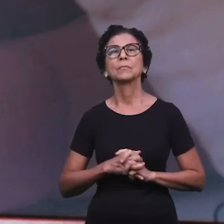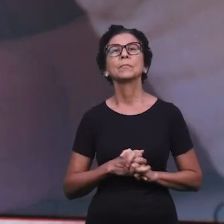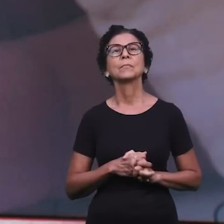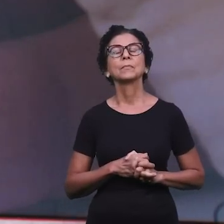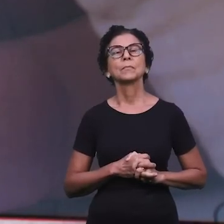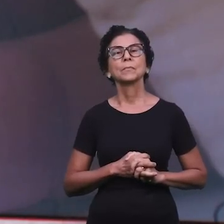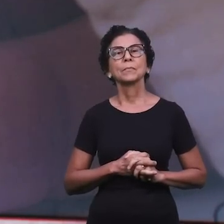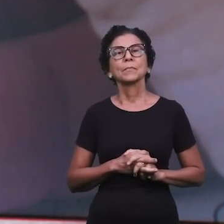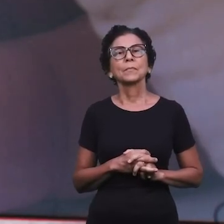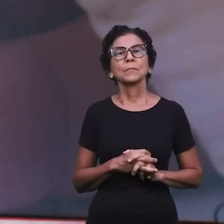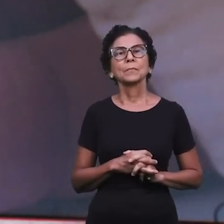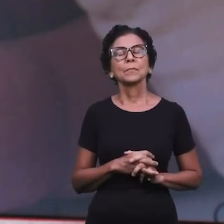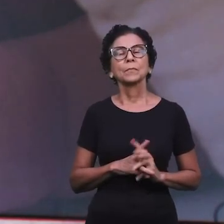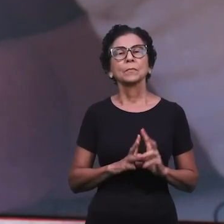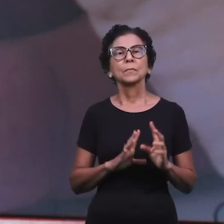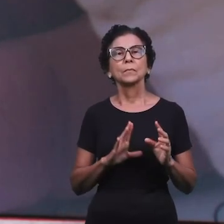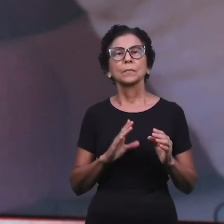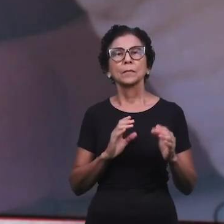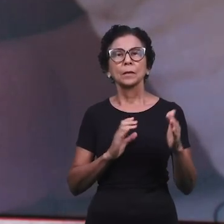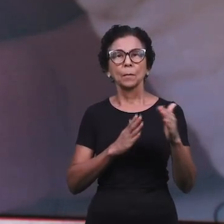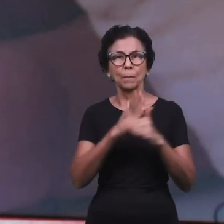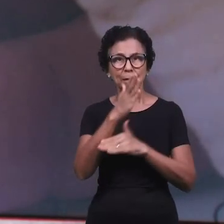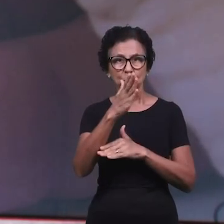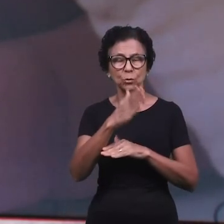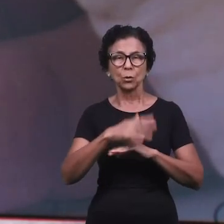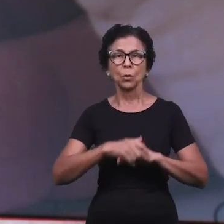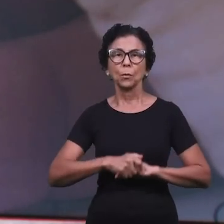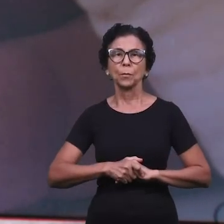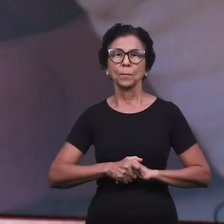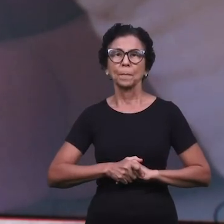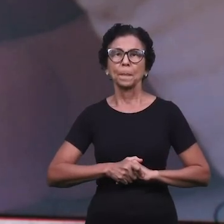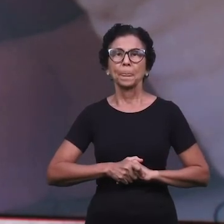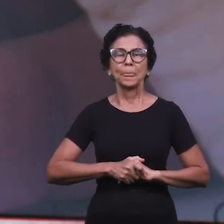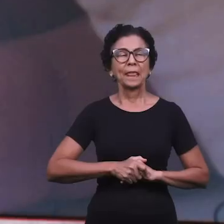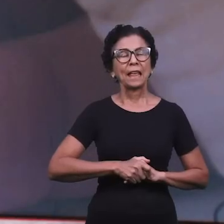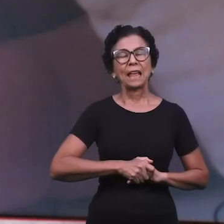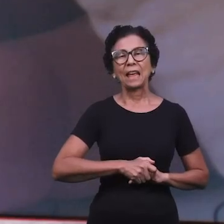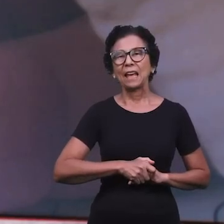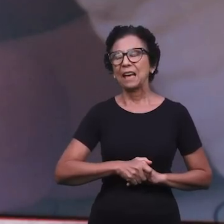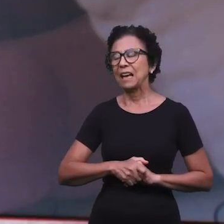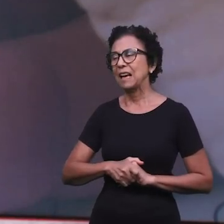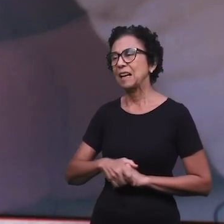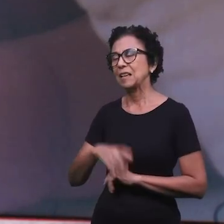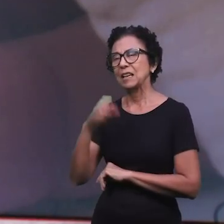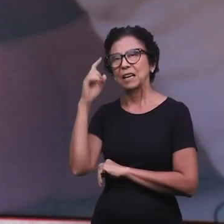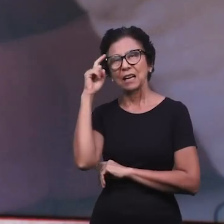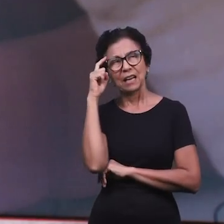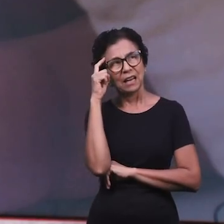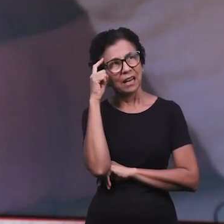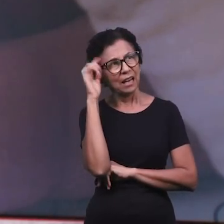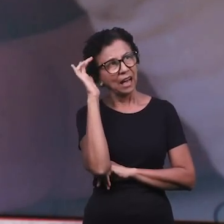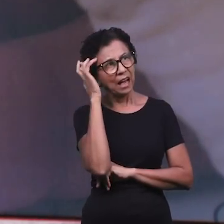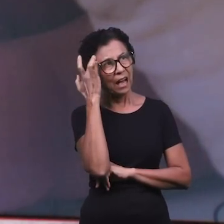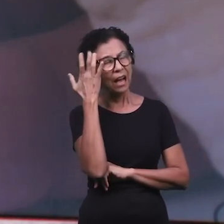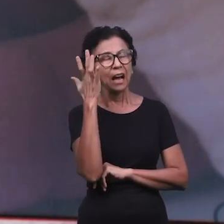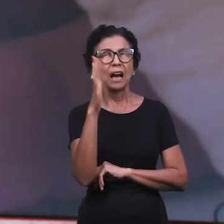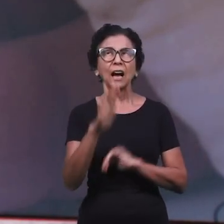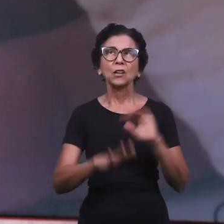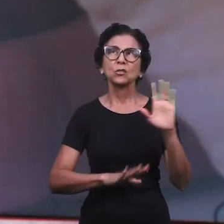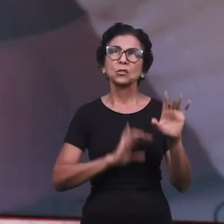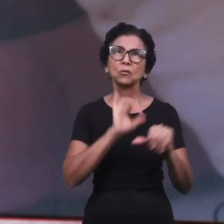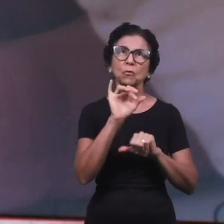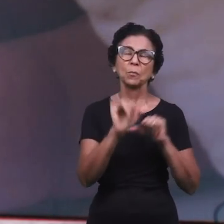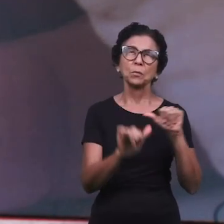O concurseiro aprovado, ele tem objetivos claros e definidos, ele não fica, cada hora está pensando num concurso, num